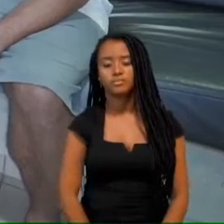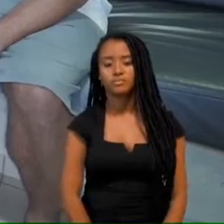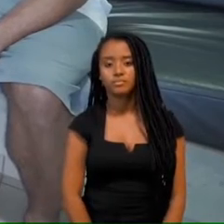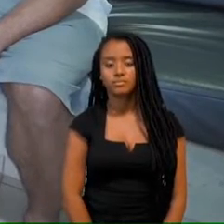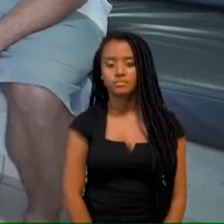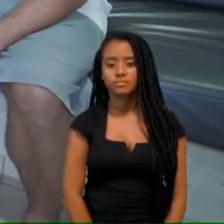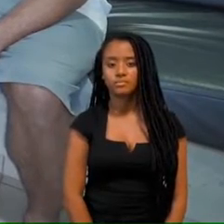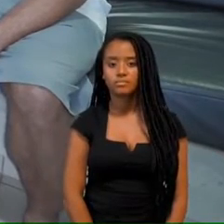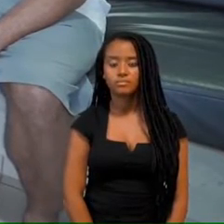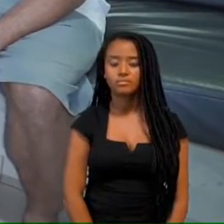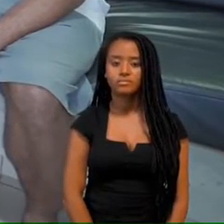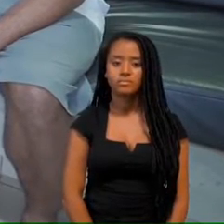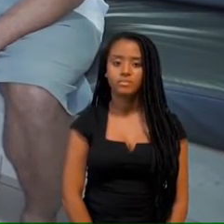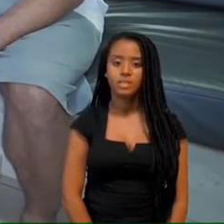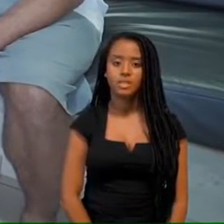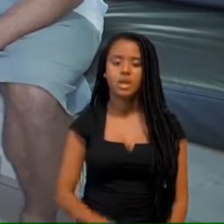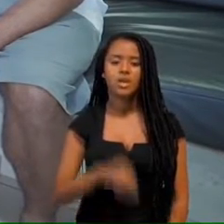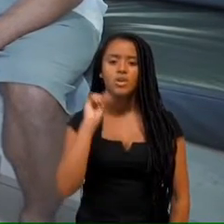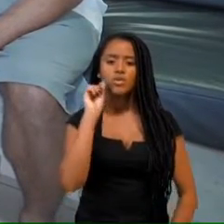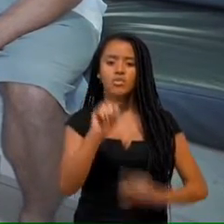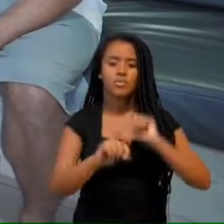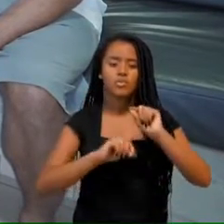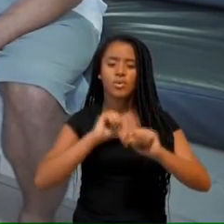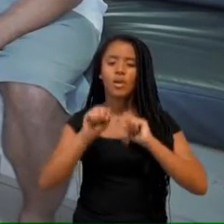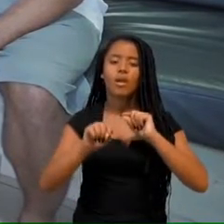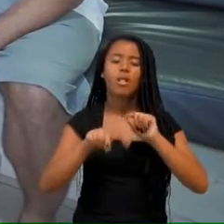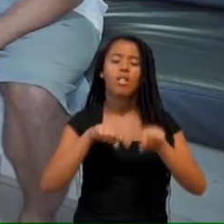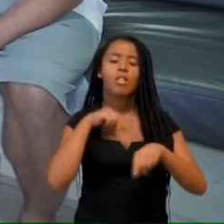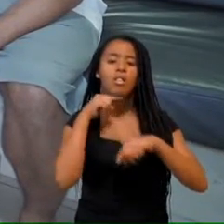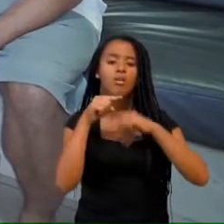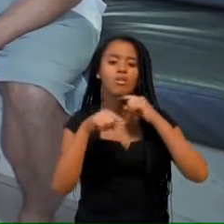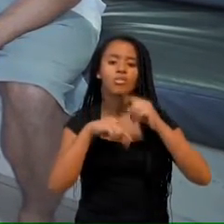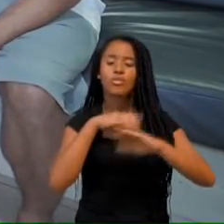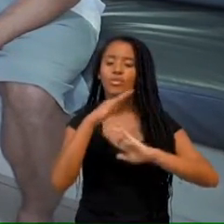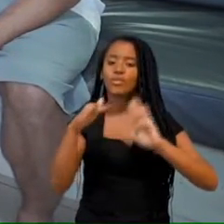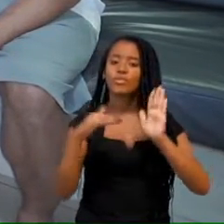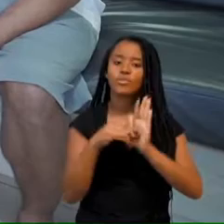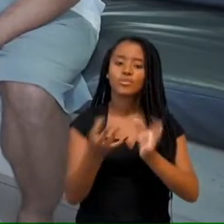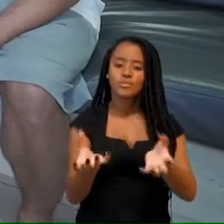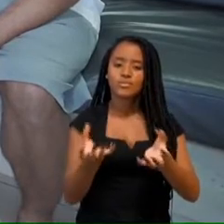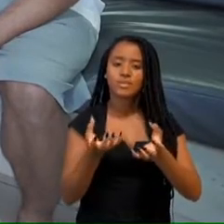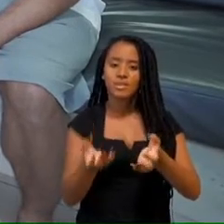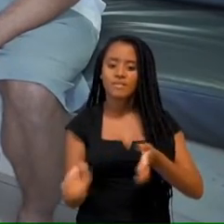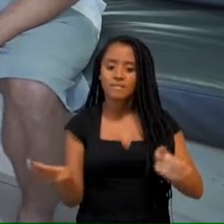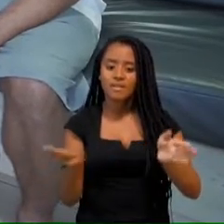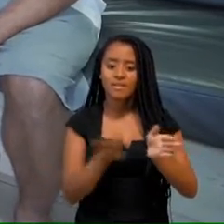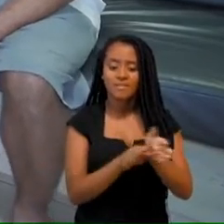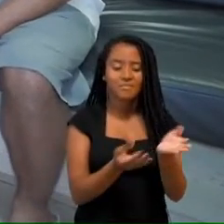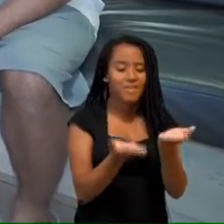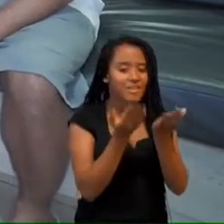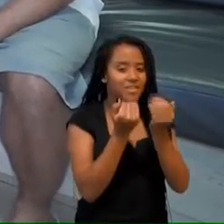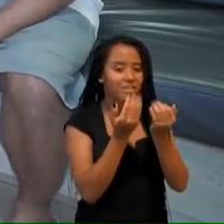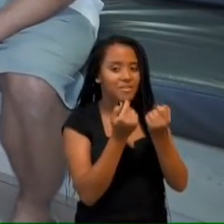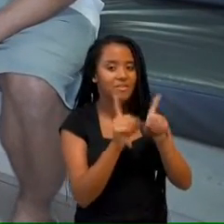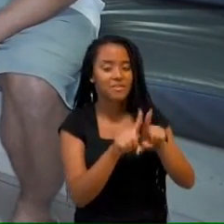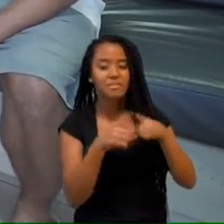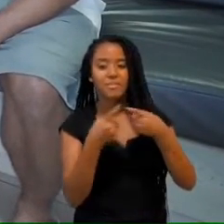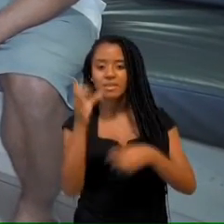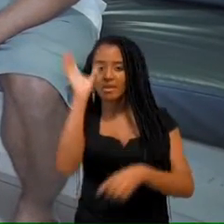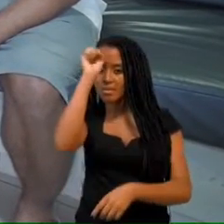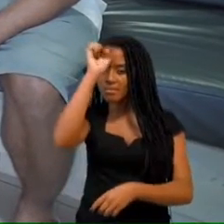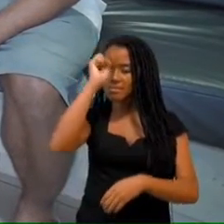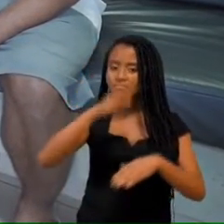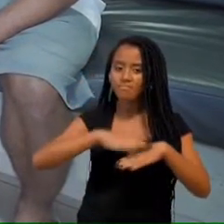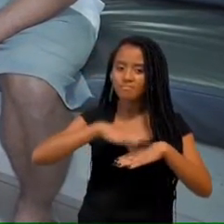coletivo e aí fica aquela questão né Todo mundo quer vir aqui pelos dots culinários mas a gente quer prender um